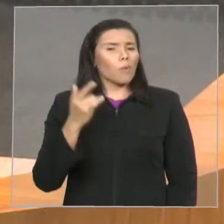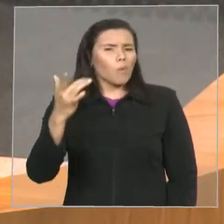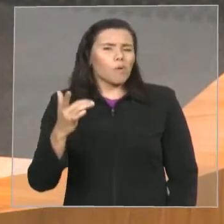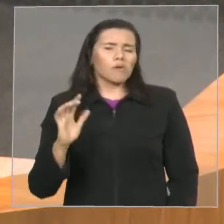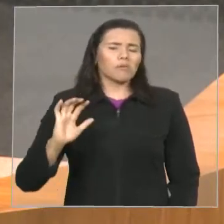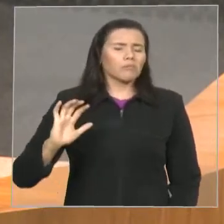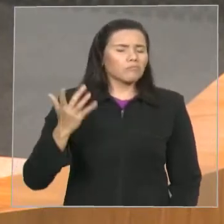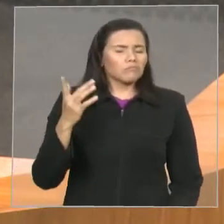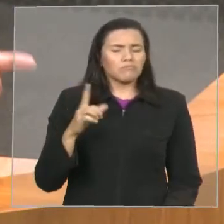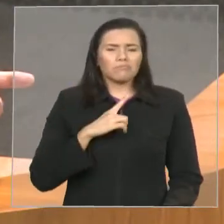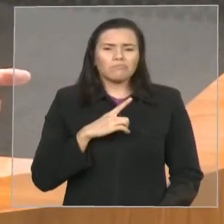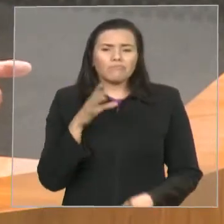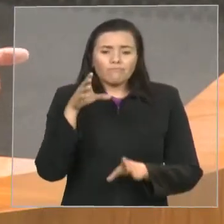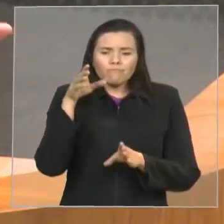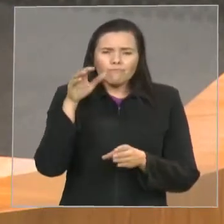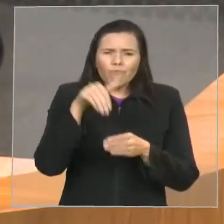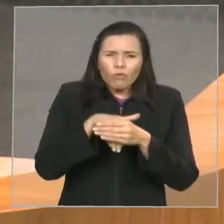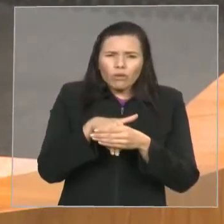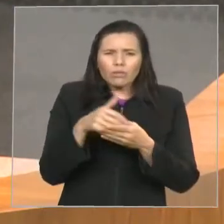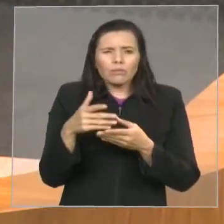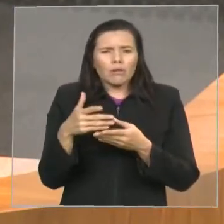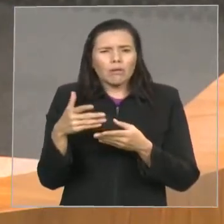dos procedimentos, ou para punição,